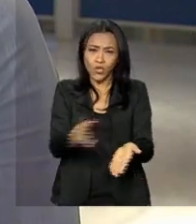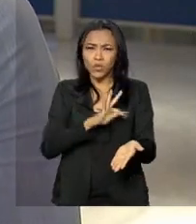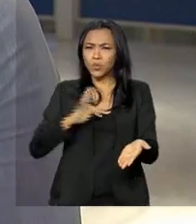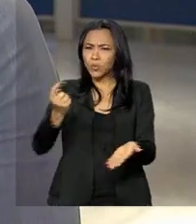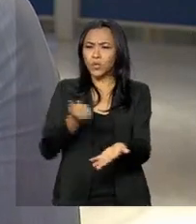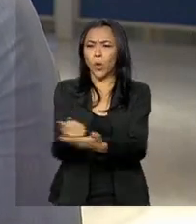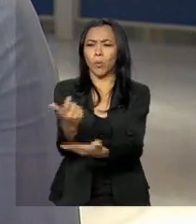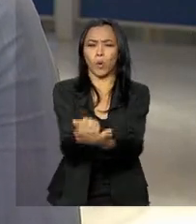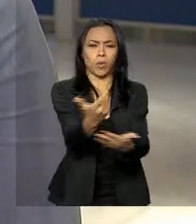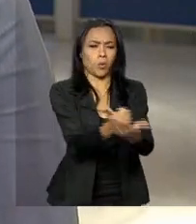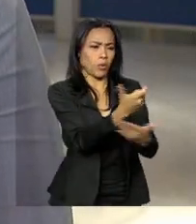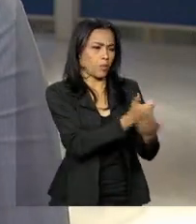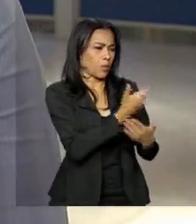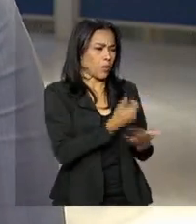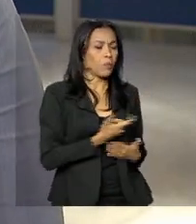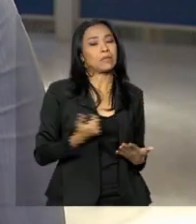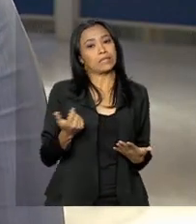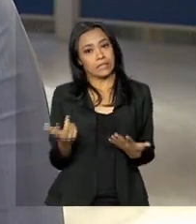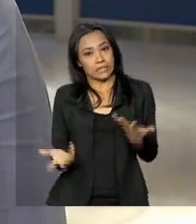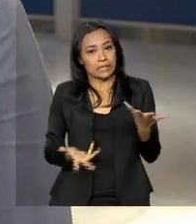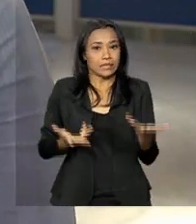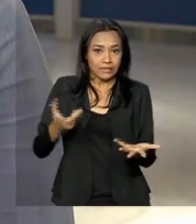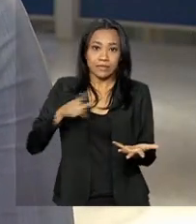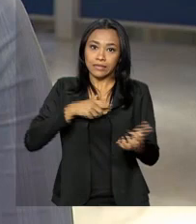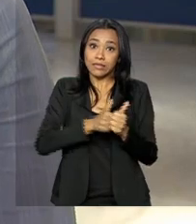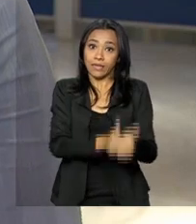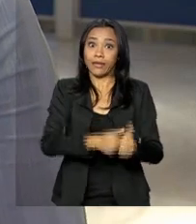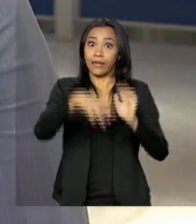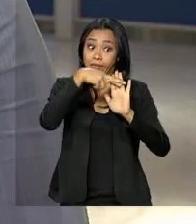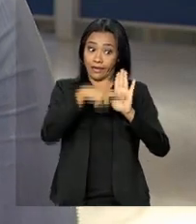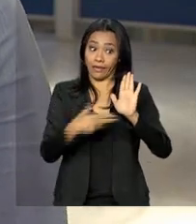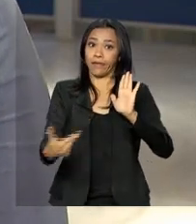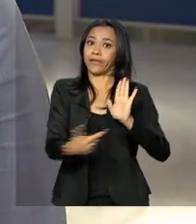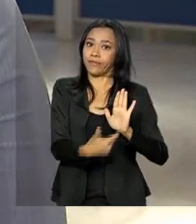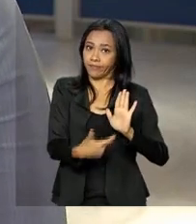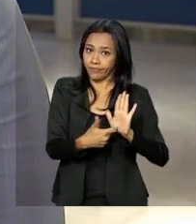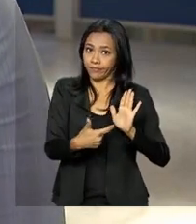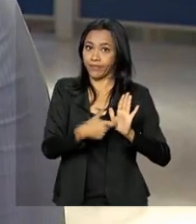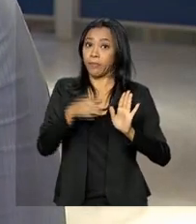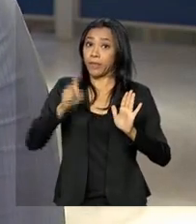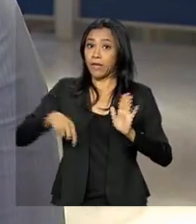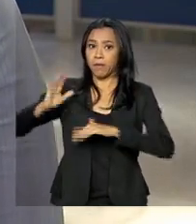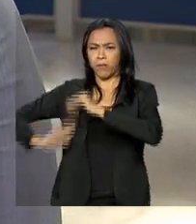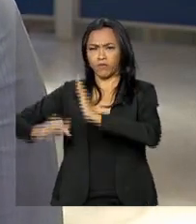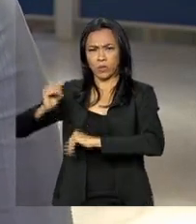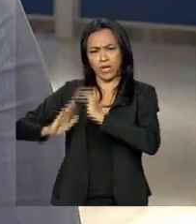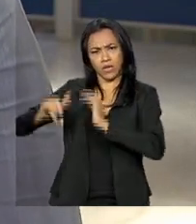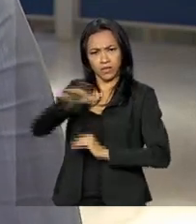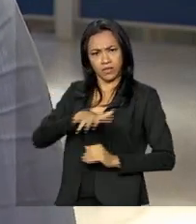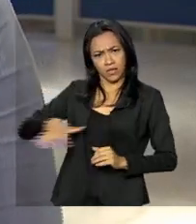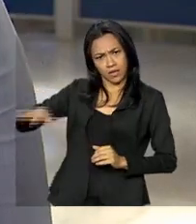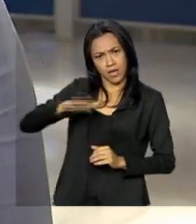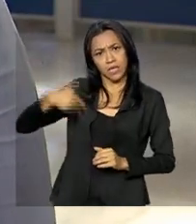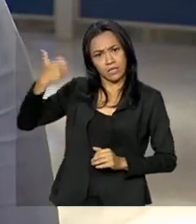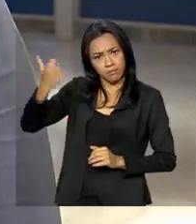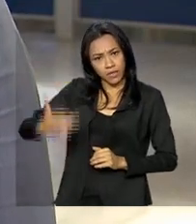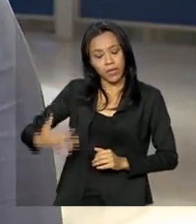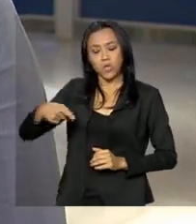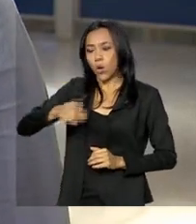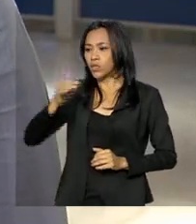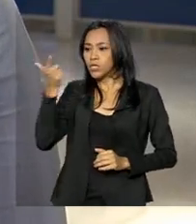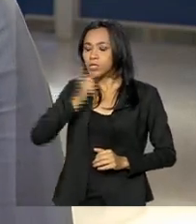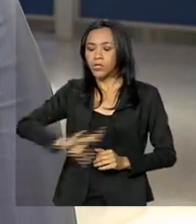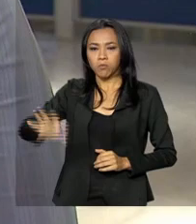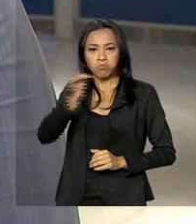do país estão sujeitas às regras do código que segundo especialistas representa um avanço aí